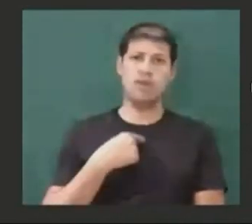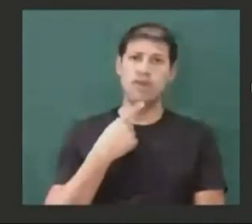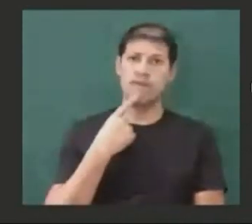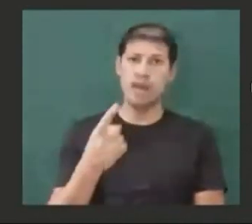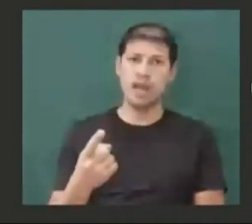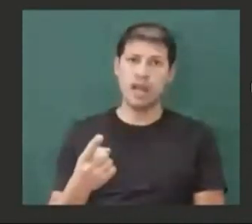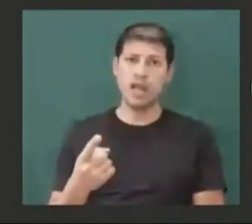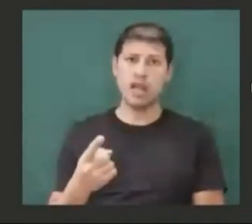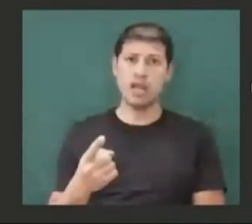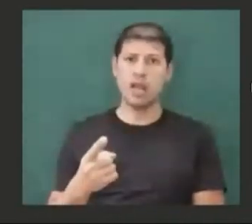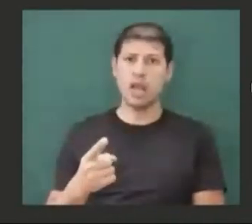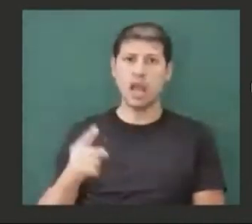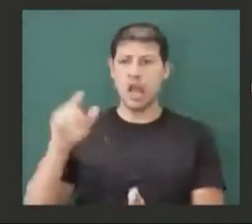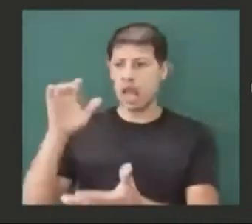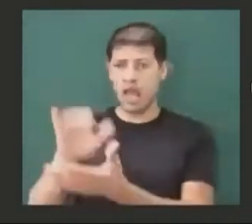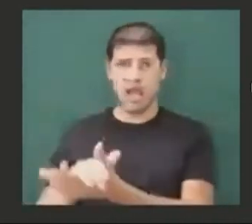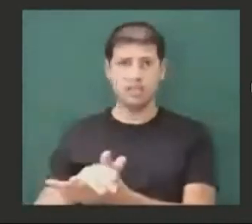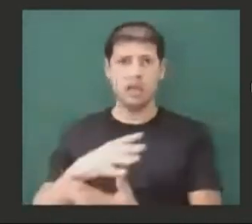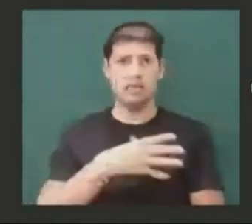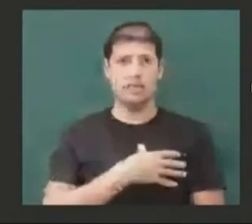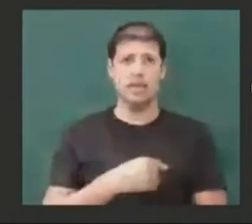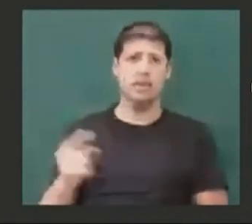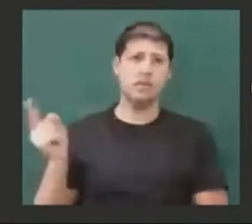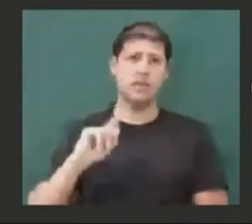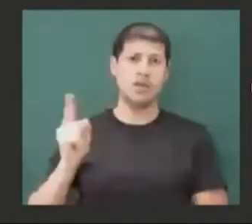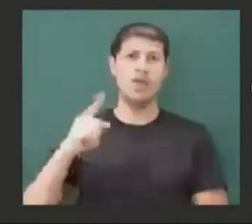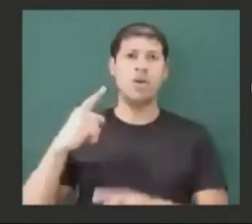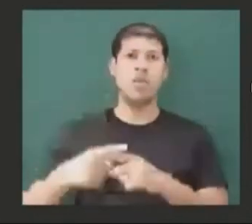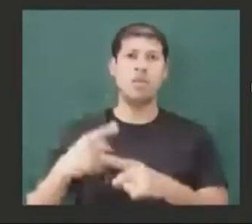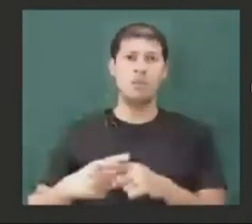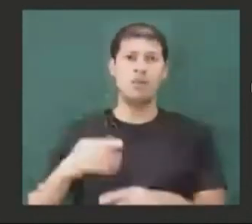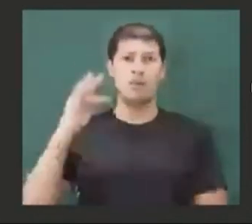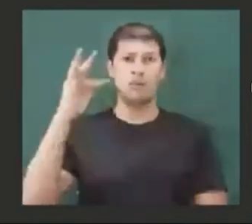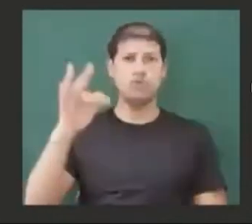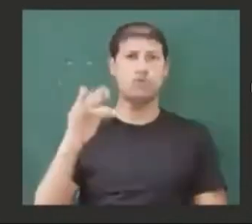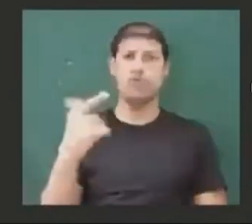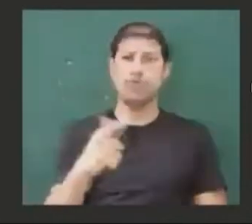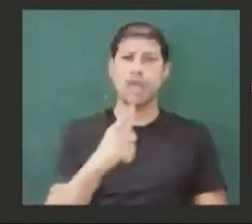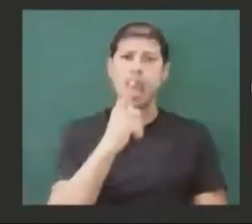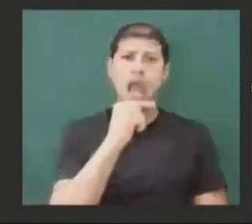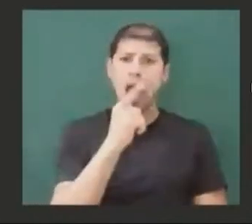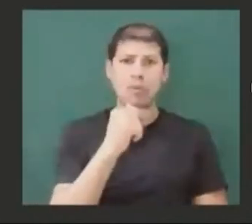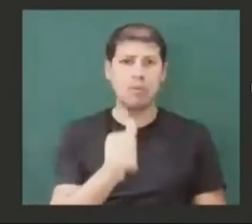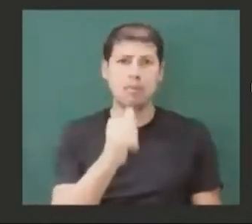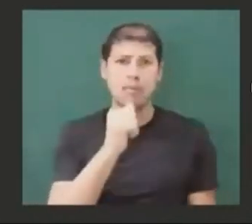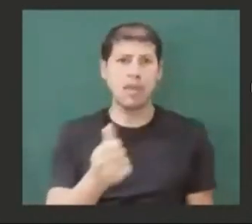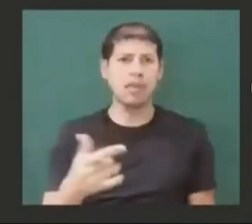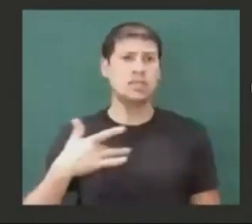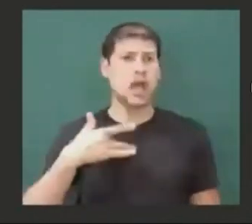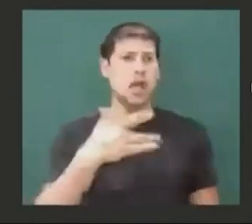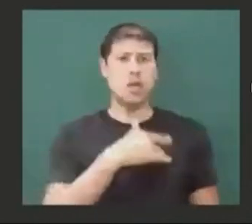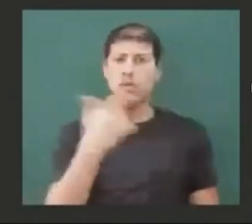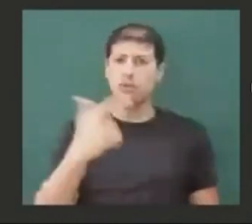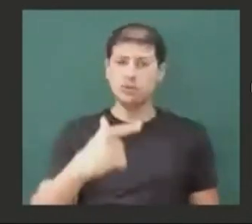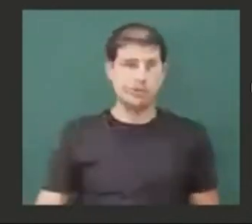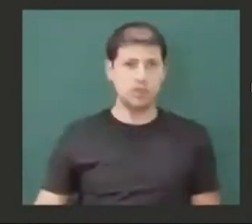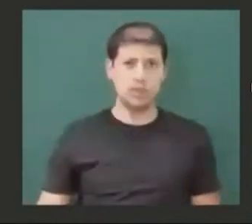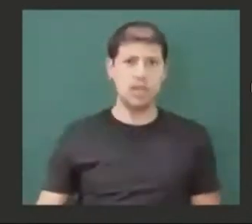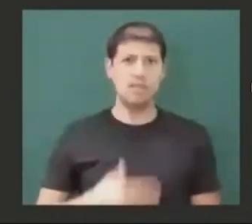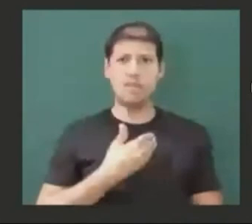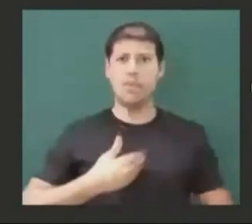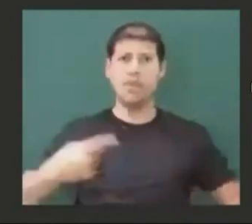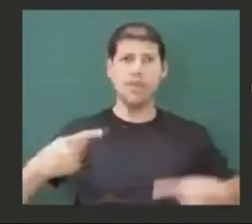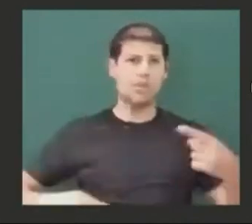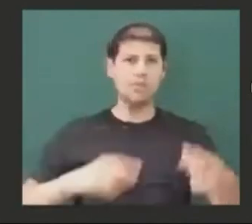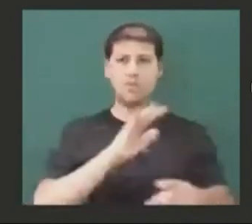vou dizer para elas, não case, não tenha filhos, porque a gente não vai ter água para beber, não vai ter saúde, não vai ter políticas públicas